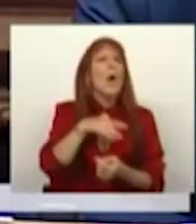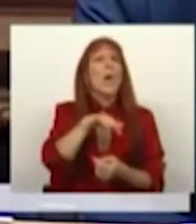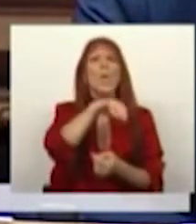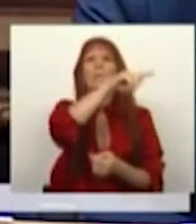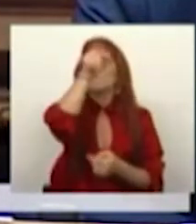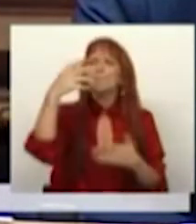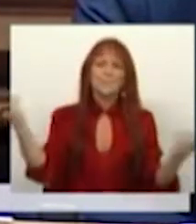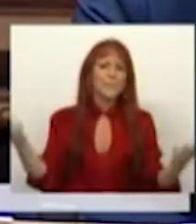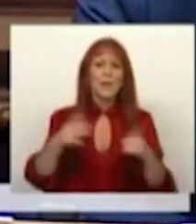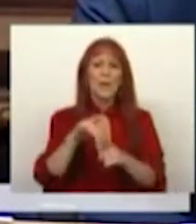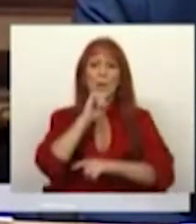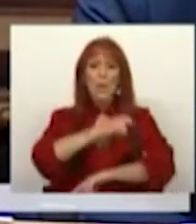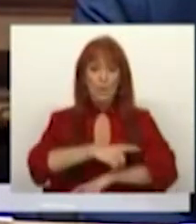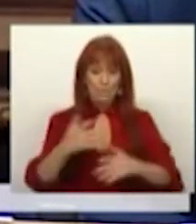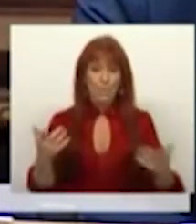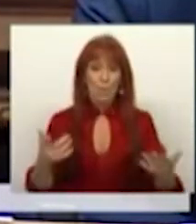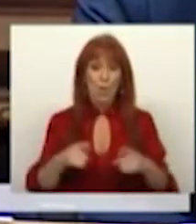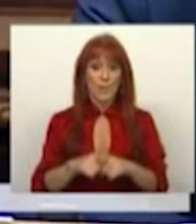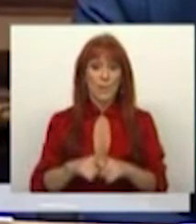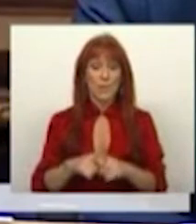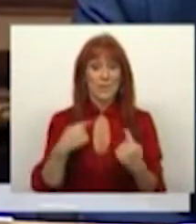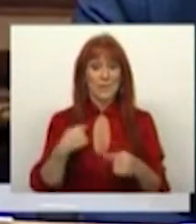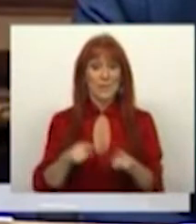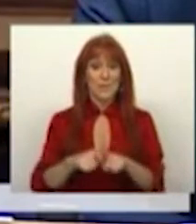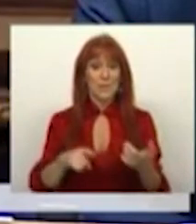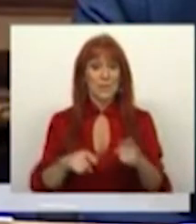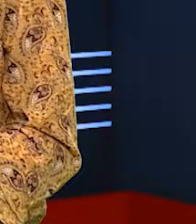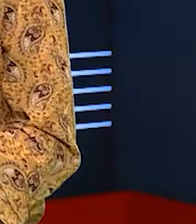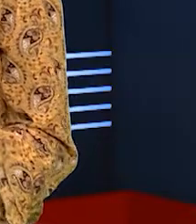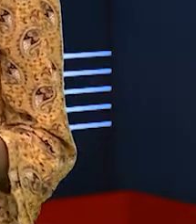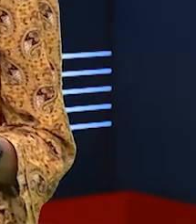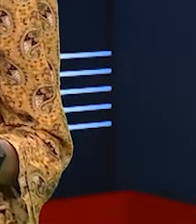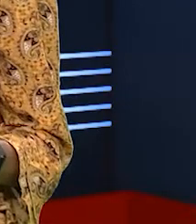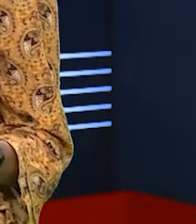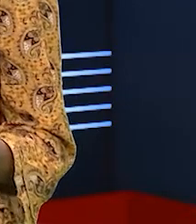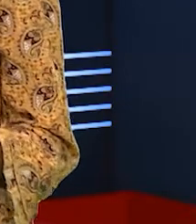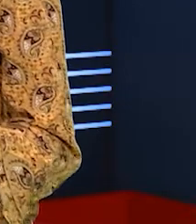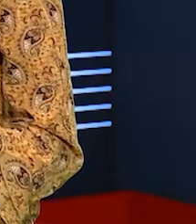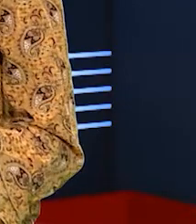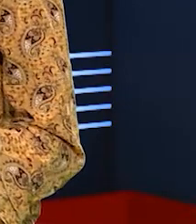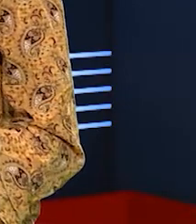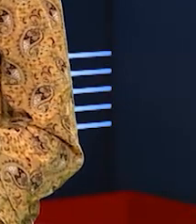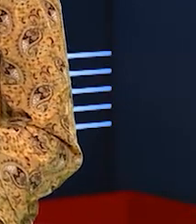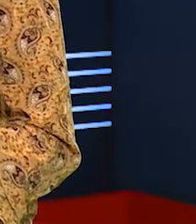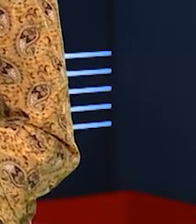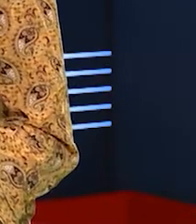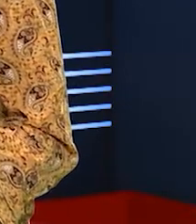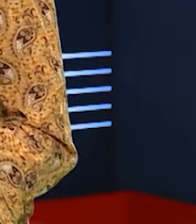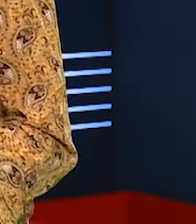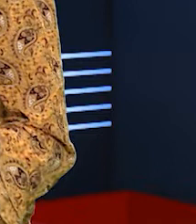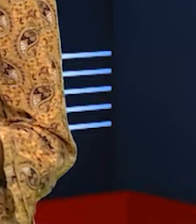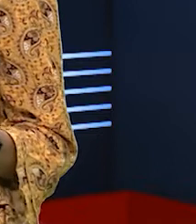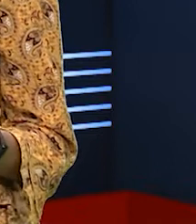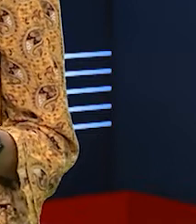e onde pode obter este nesse na hora. Em Portugal, mais de